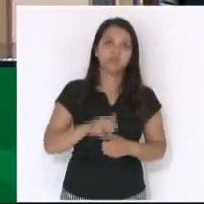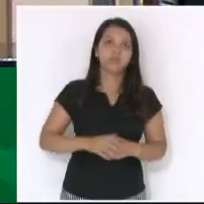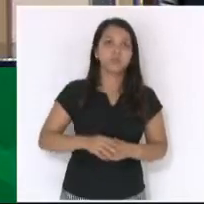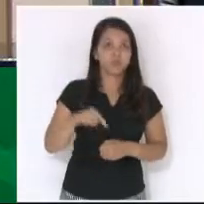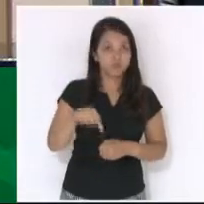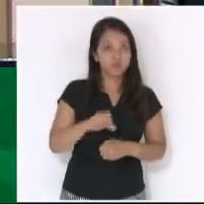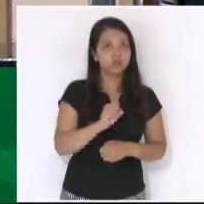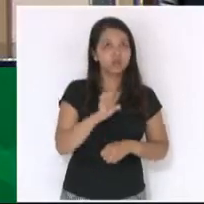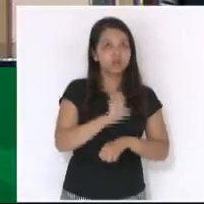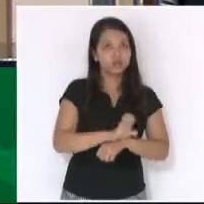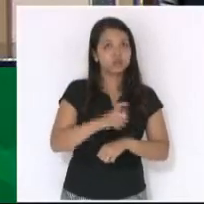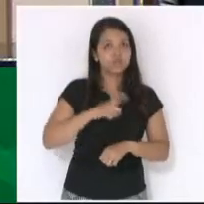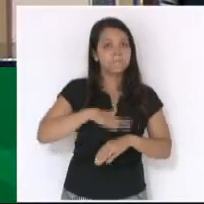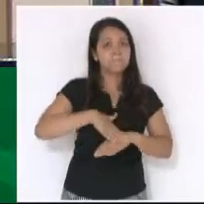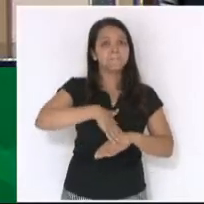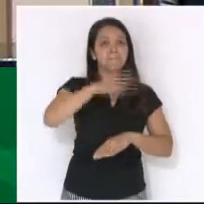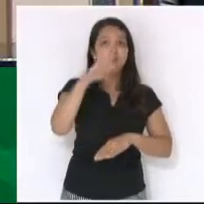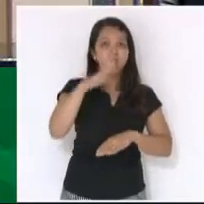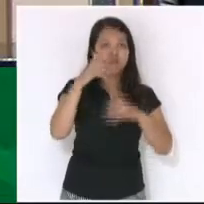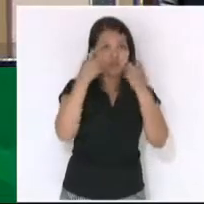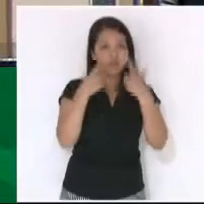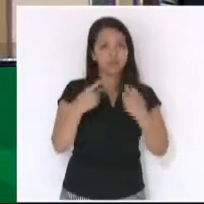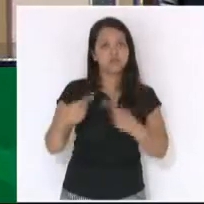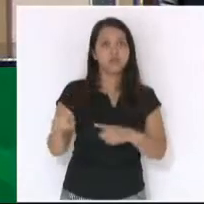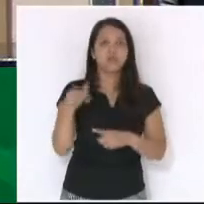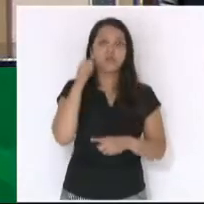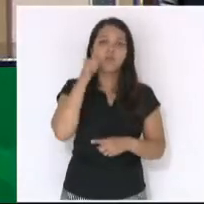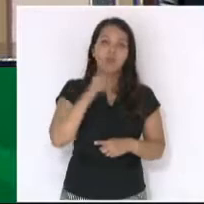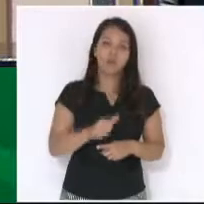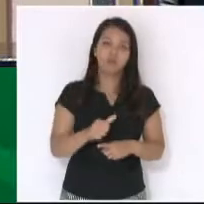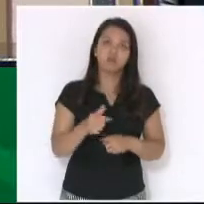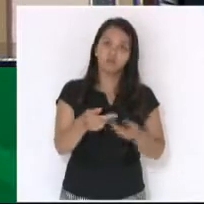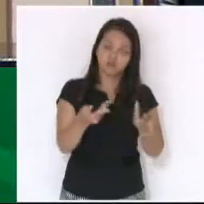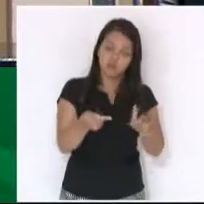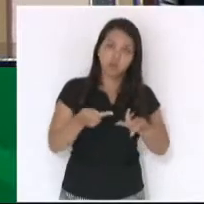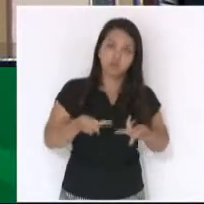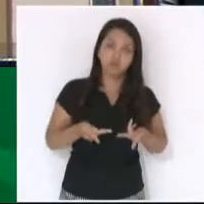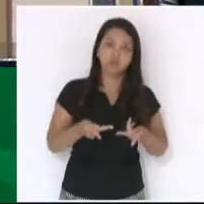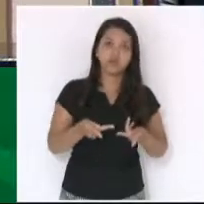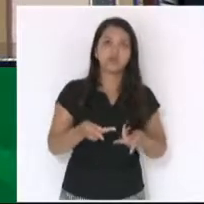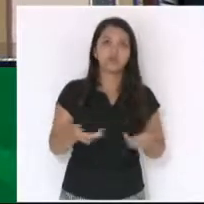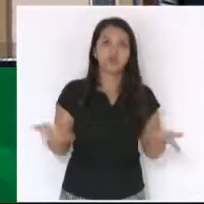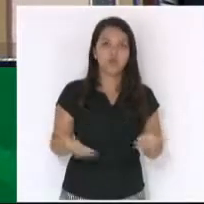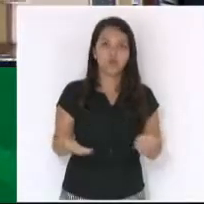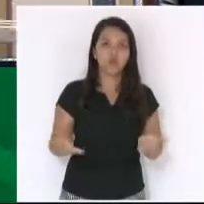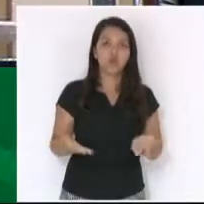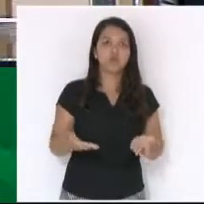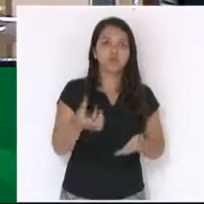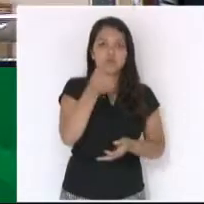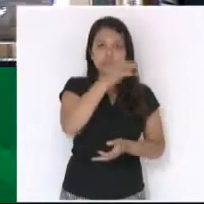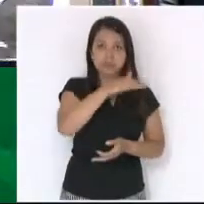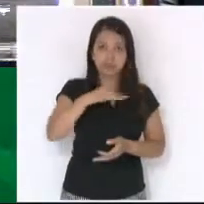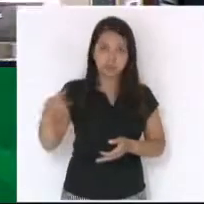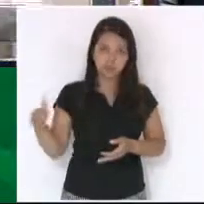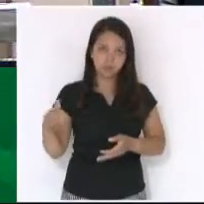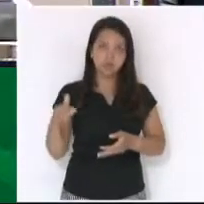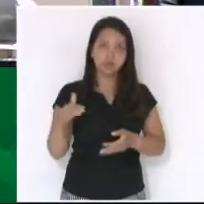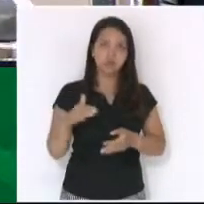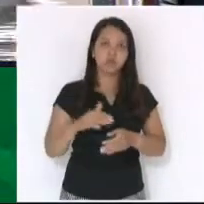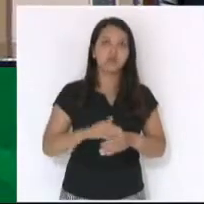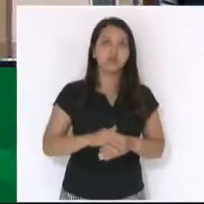que mais tem violência contra a mulher então fica aqui o convite para que hoje às dezoito e trinta e os senhores e as senhoras